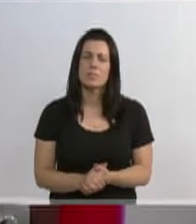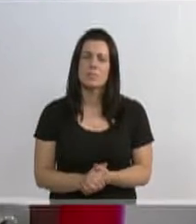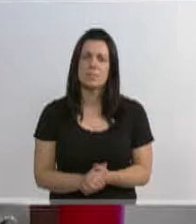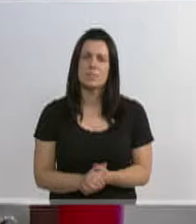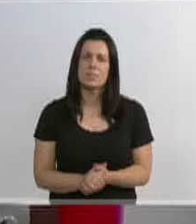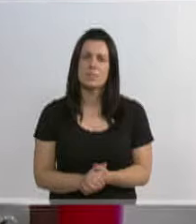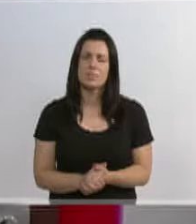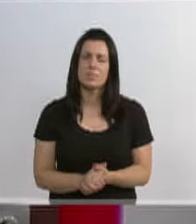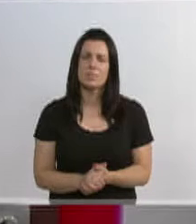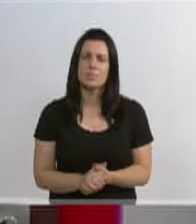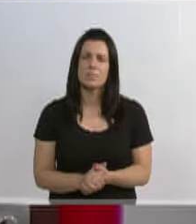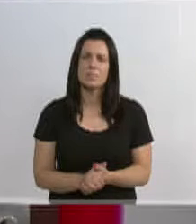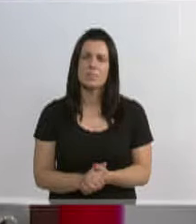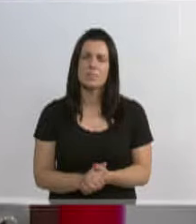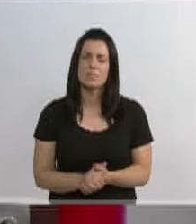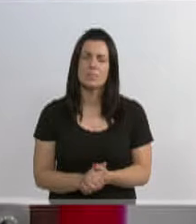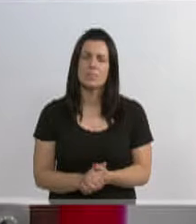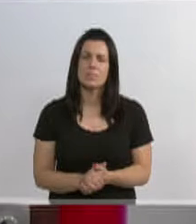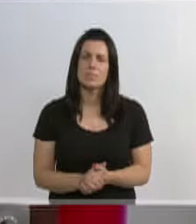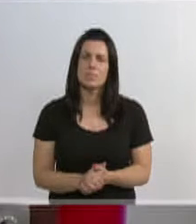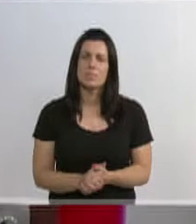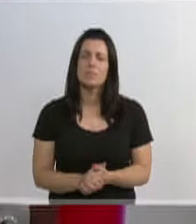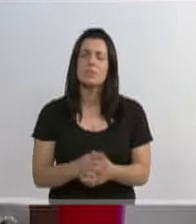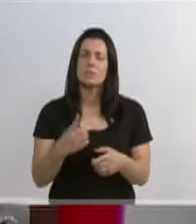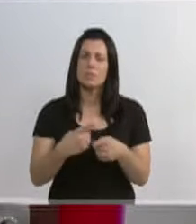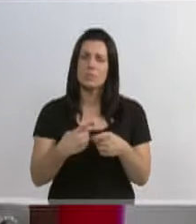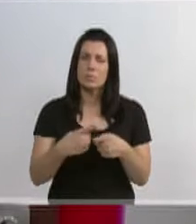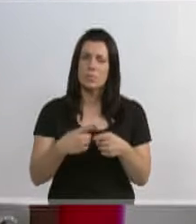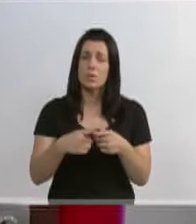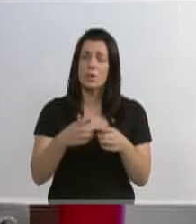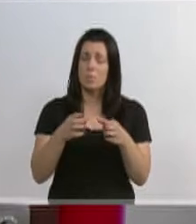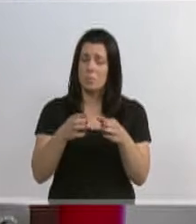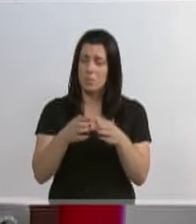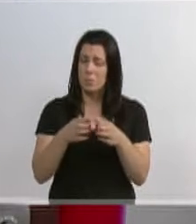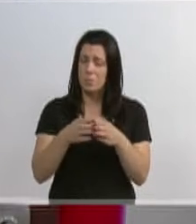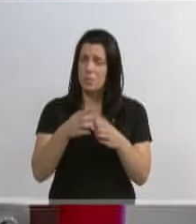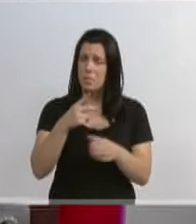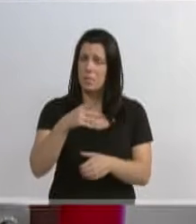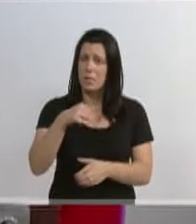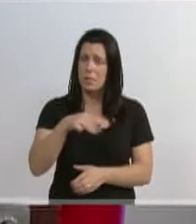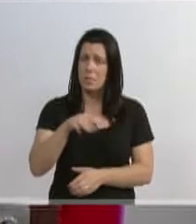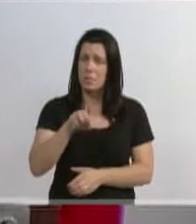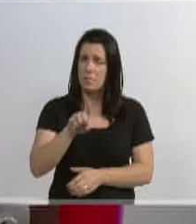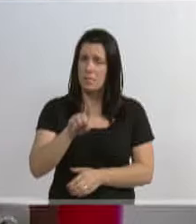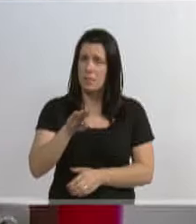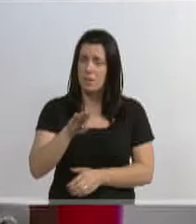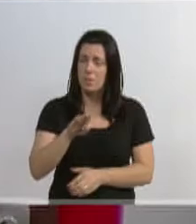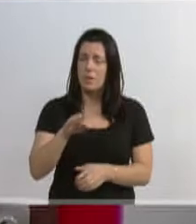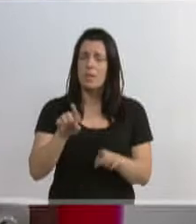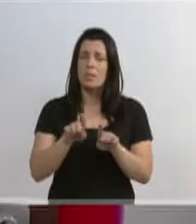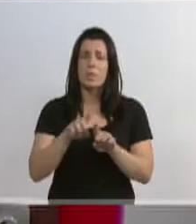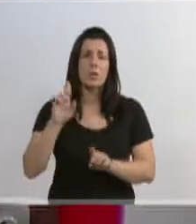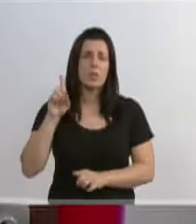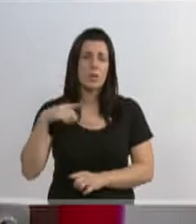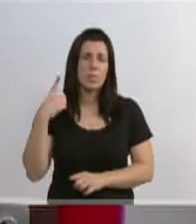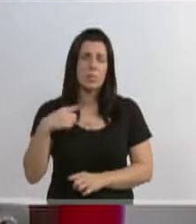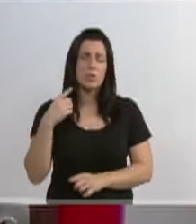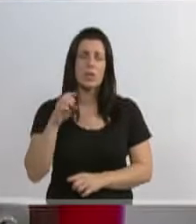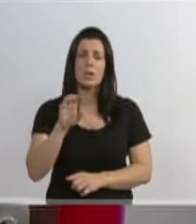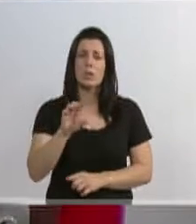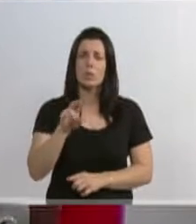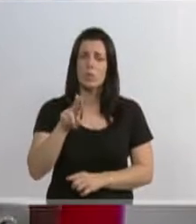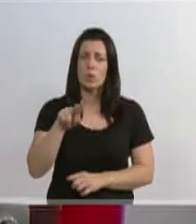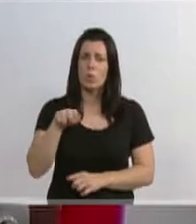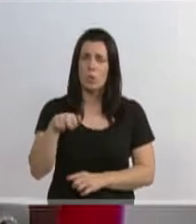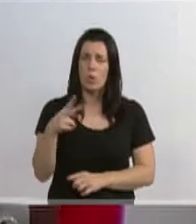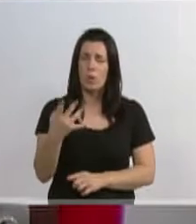através do deputado Eduardo Cunha, é parte integrante desse processo